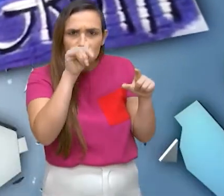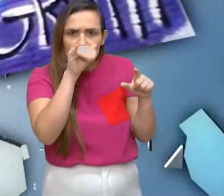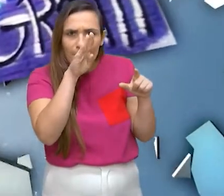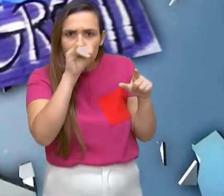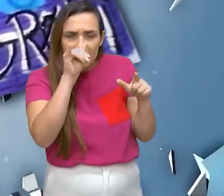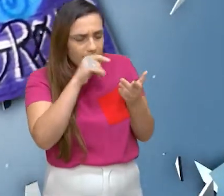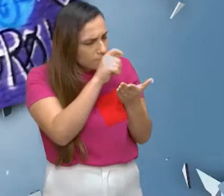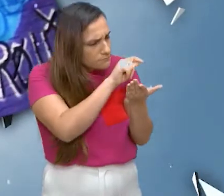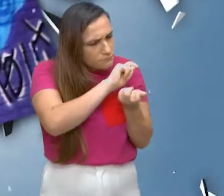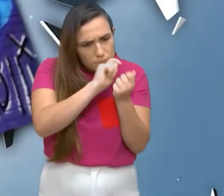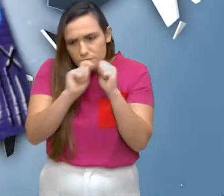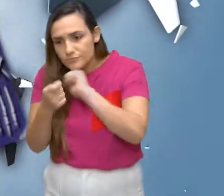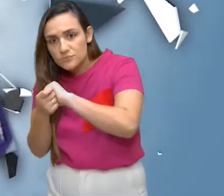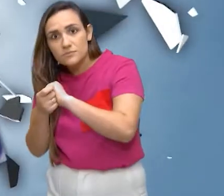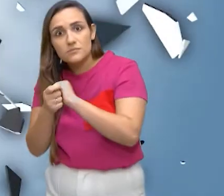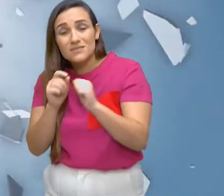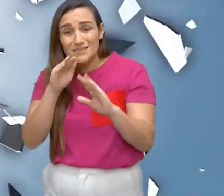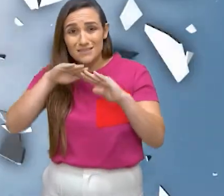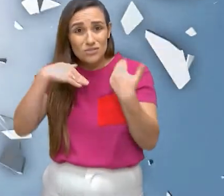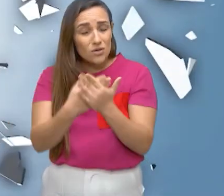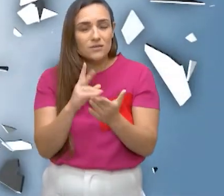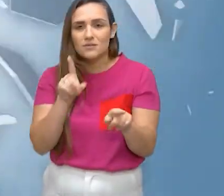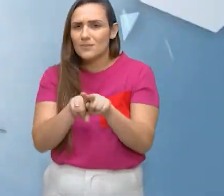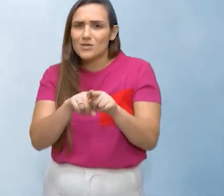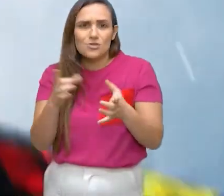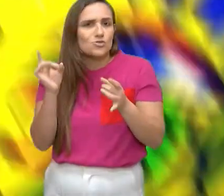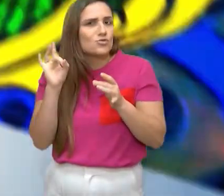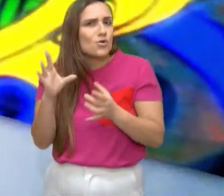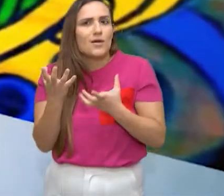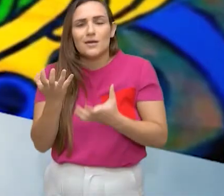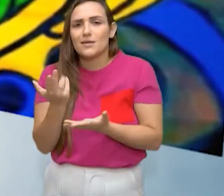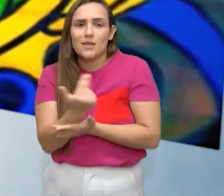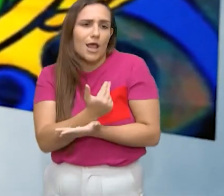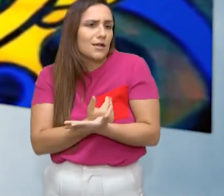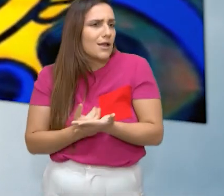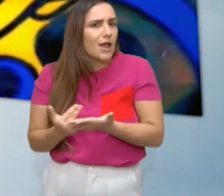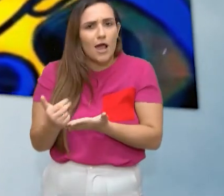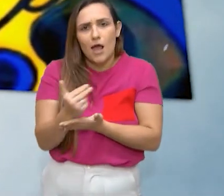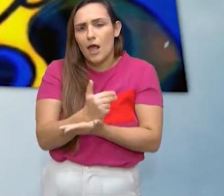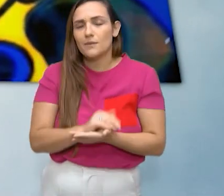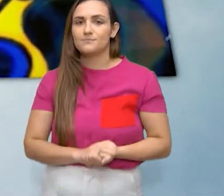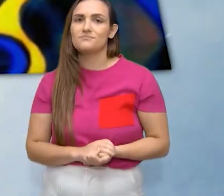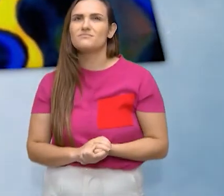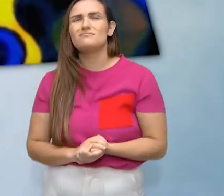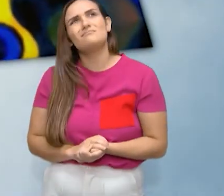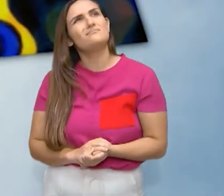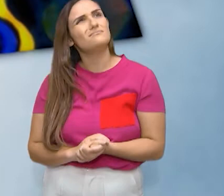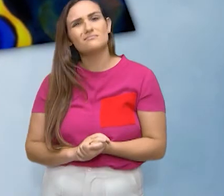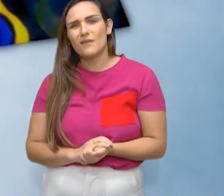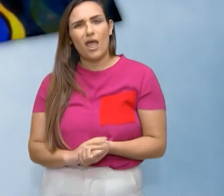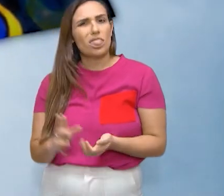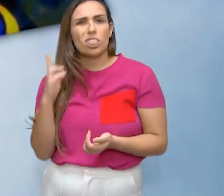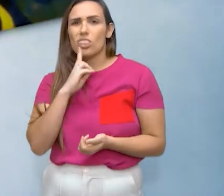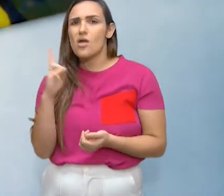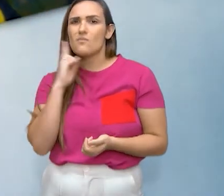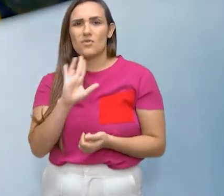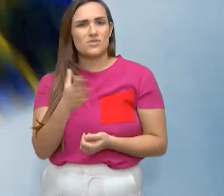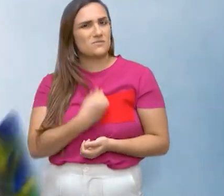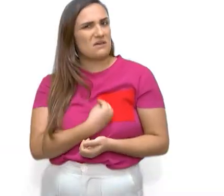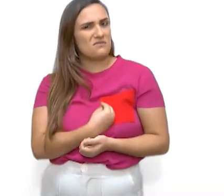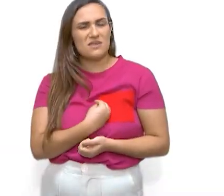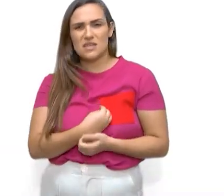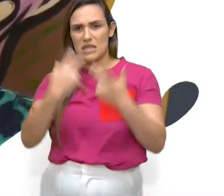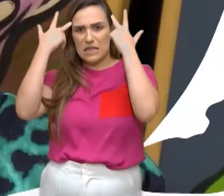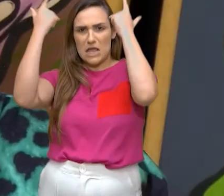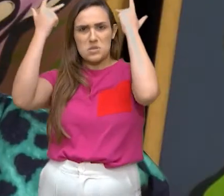gibis. Na escola, em vez de estudar, só pensava em desenhar. A arte foi algo muito natural na